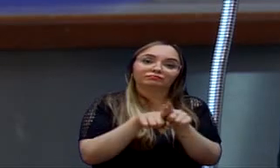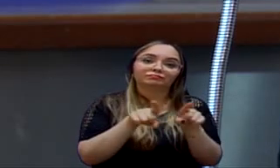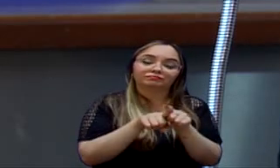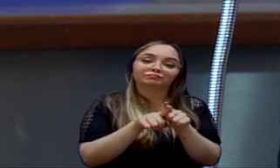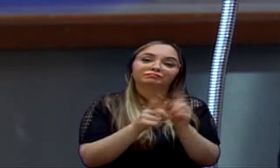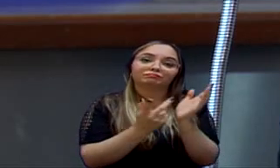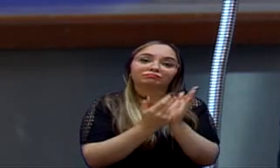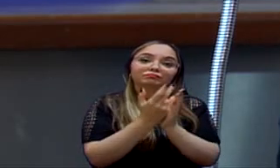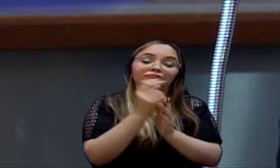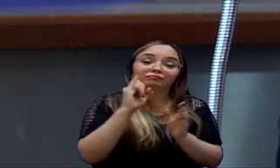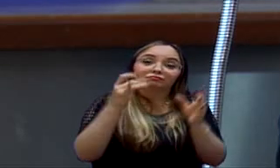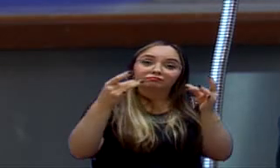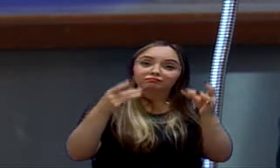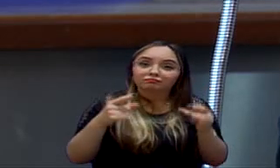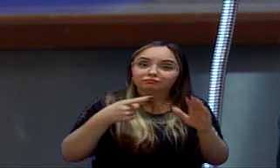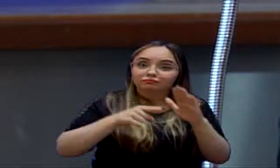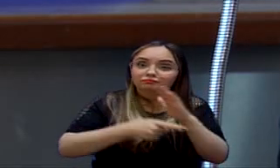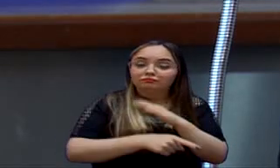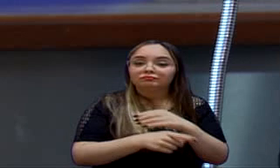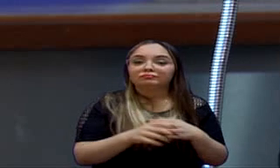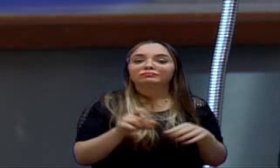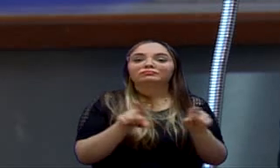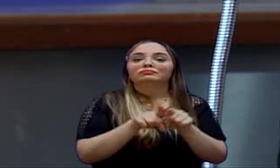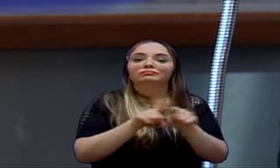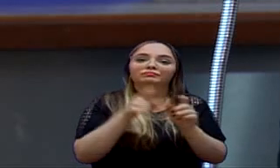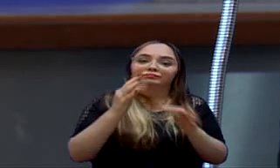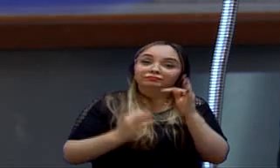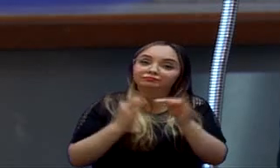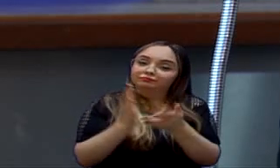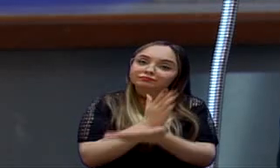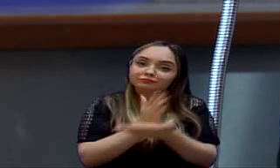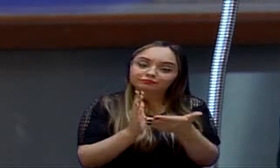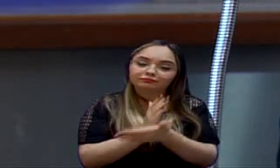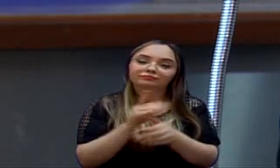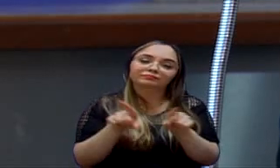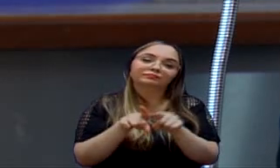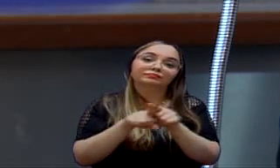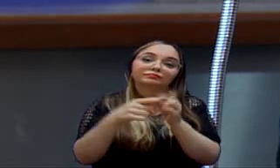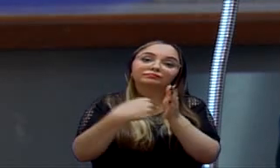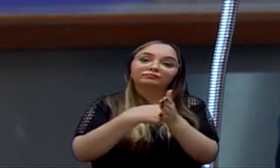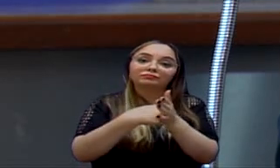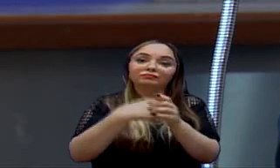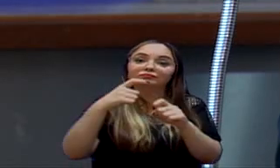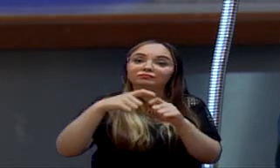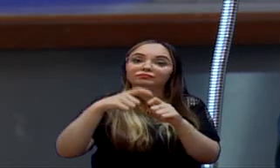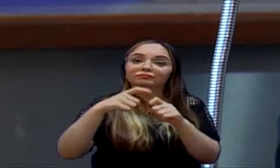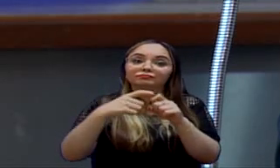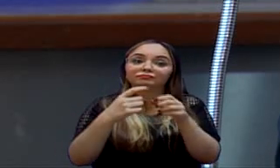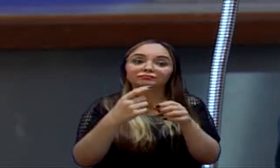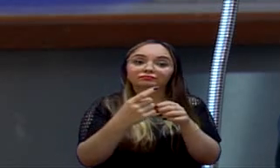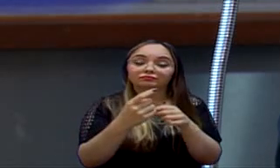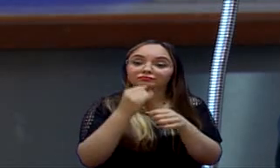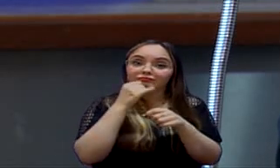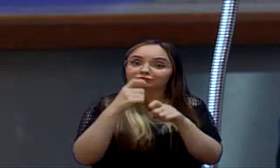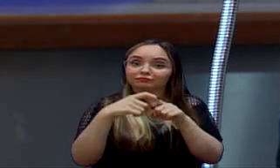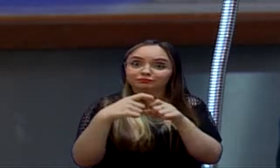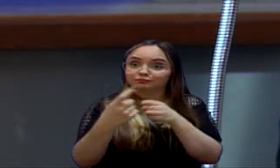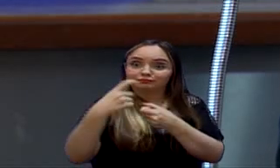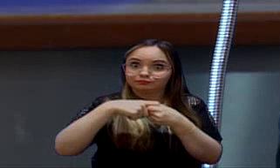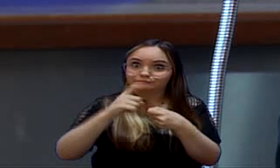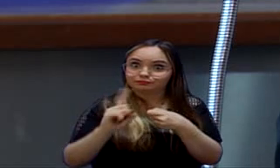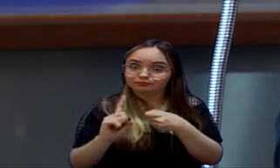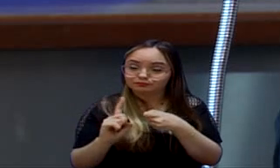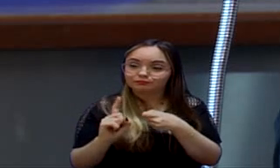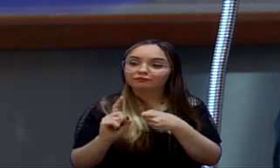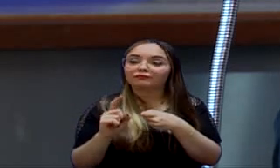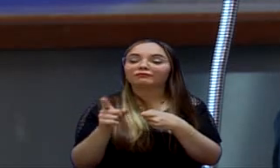característica né as terapias né E os exames que são solicitados por médico não credenciados que é natural que a gente